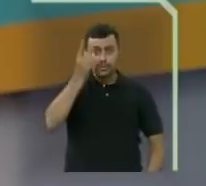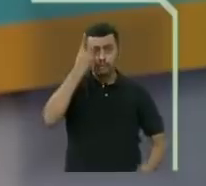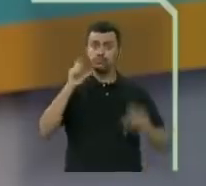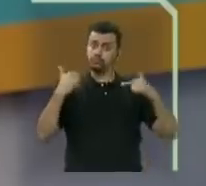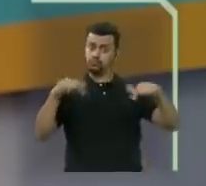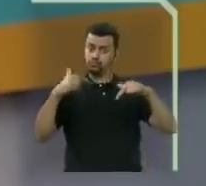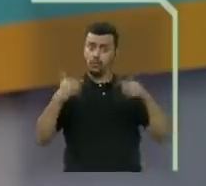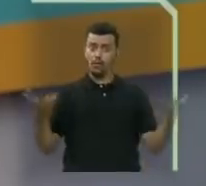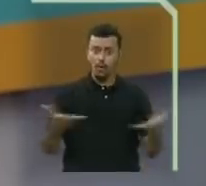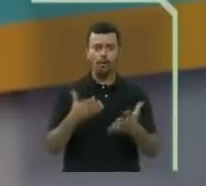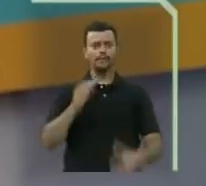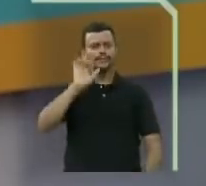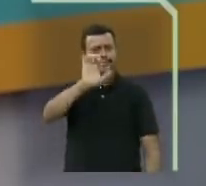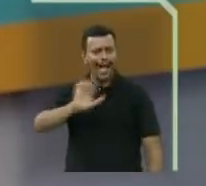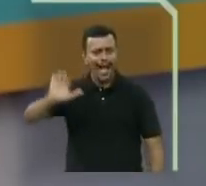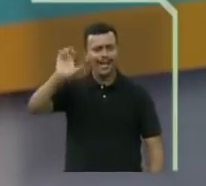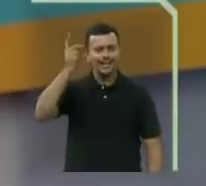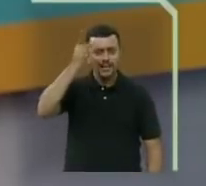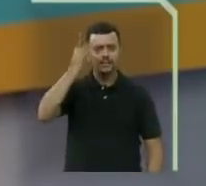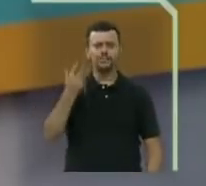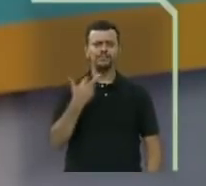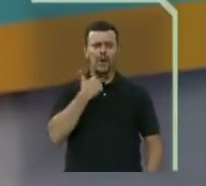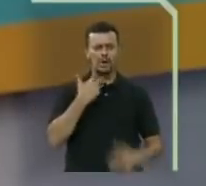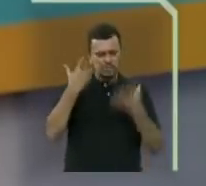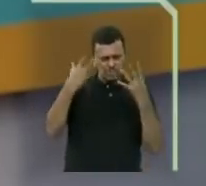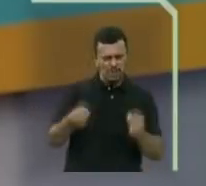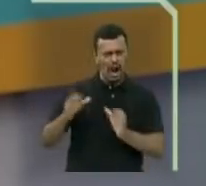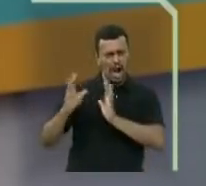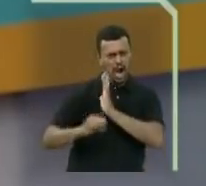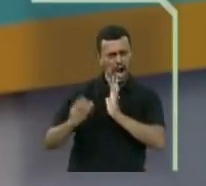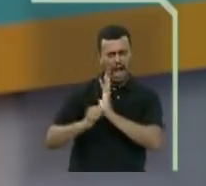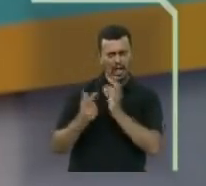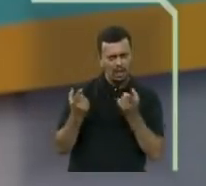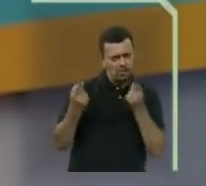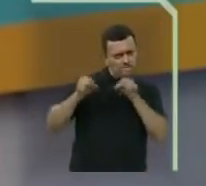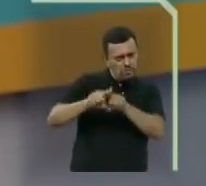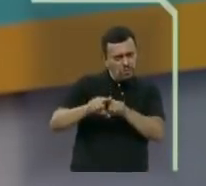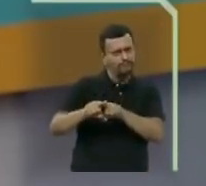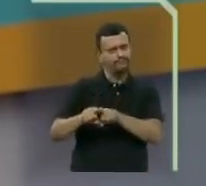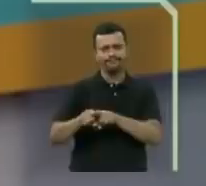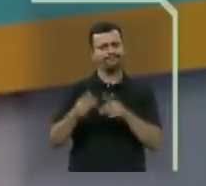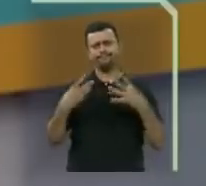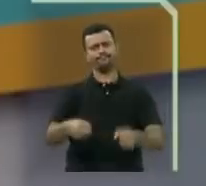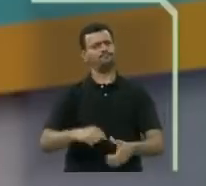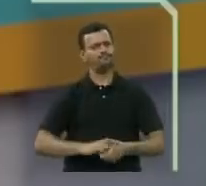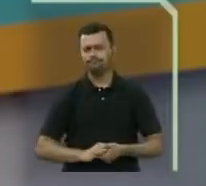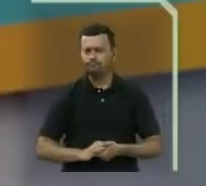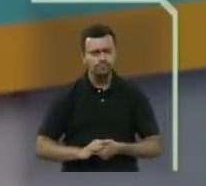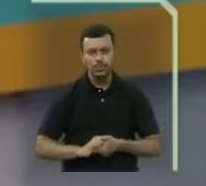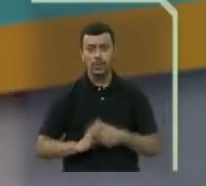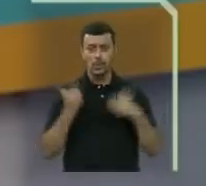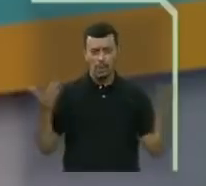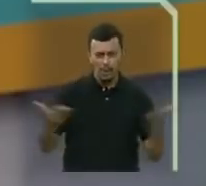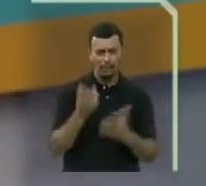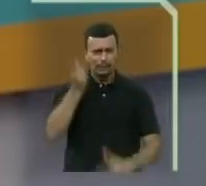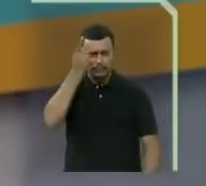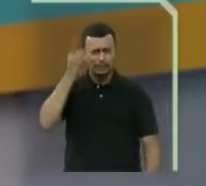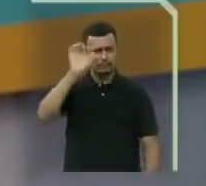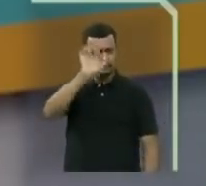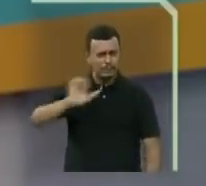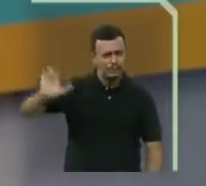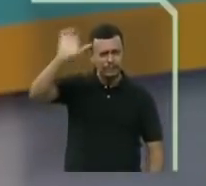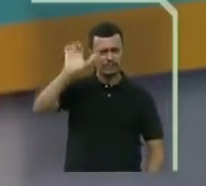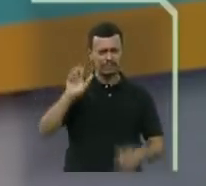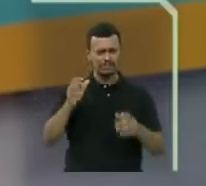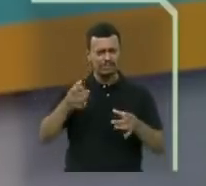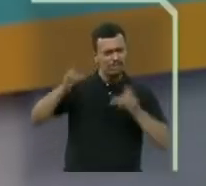estado que não pode fazer acordo com o crime organizado. São Paulo é um estado que não pode deixar ao relento as pessoas, deixando